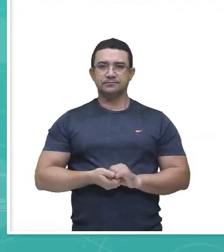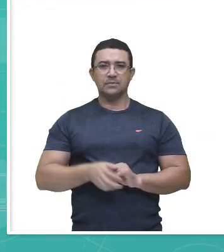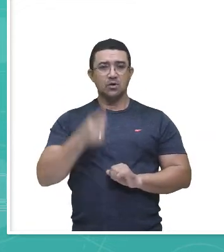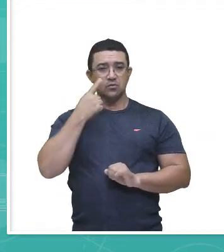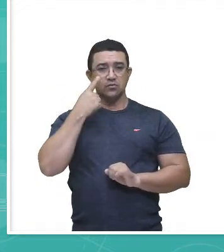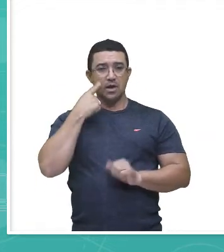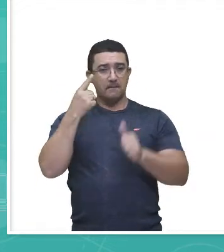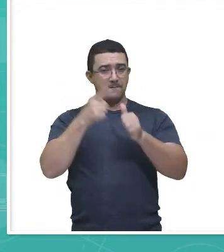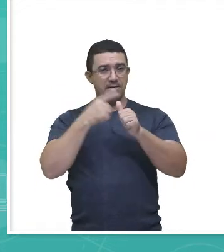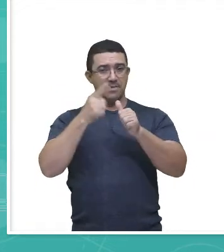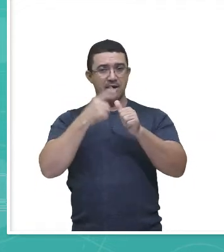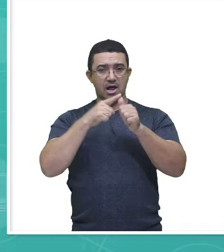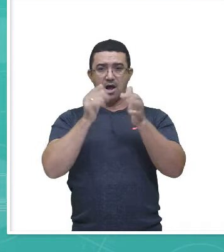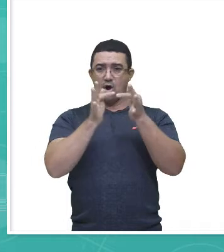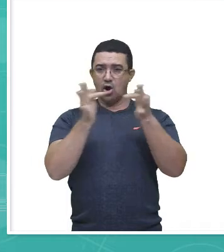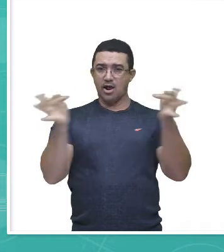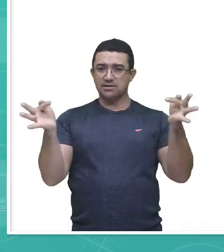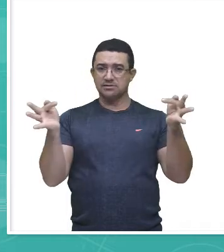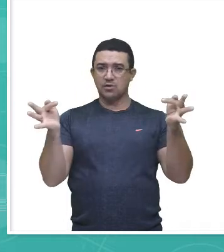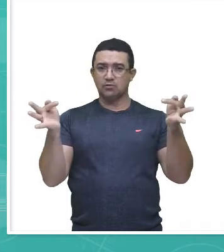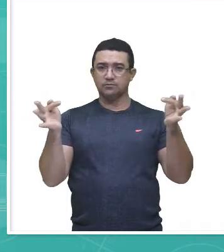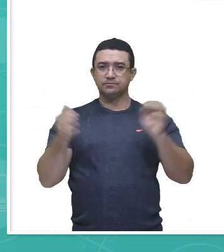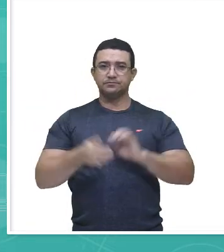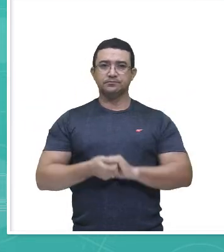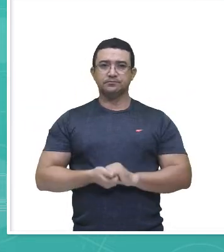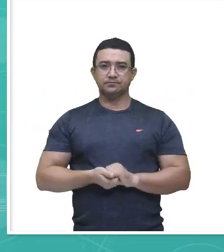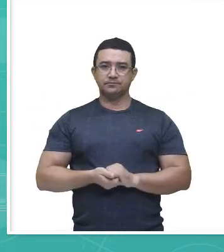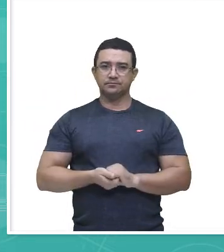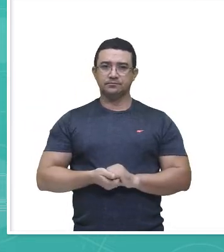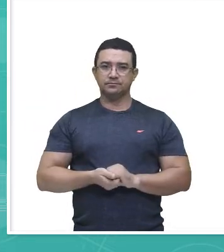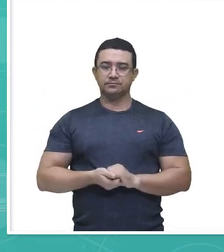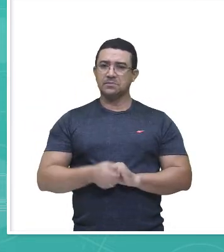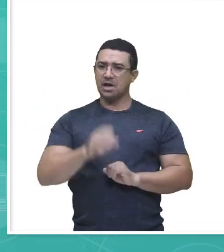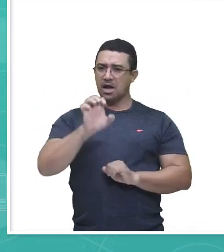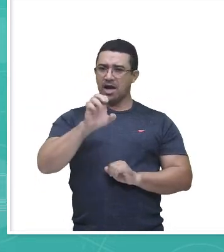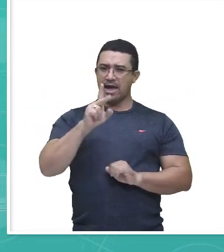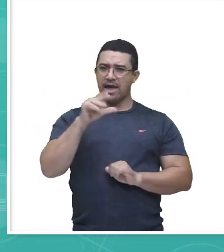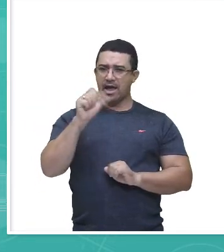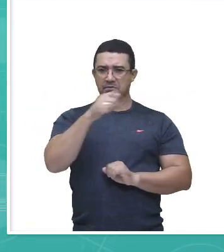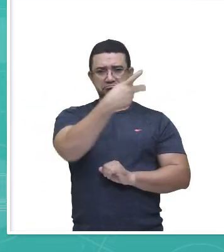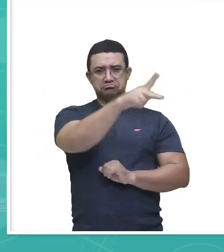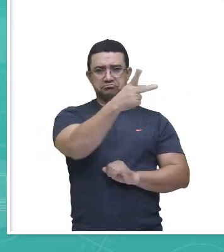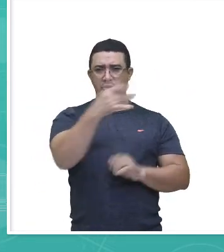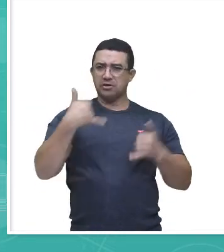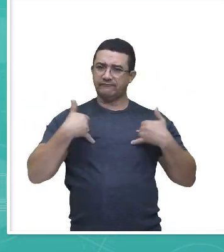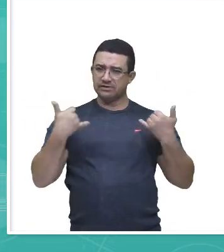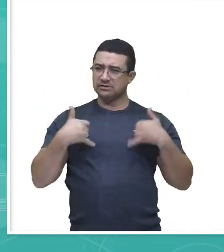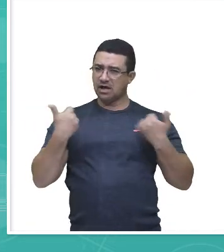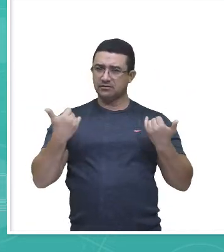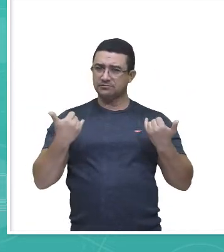primeira oração, veja que a primeira era seu aniversário. Pronto.